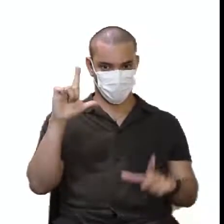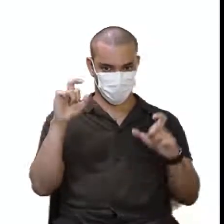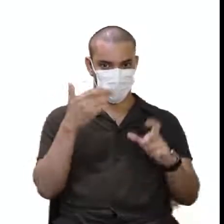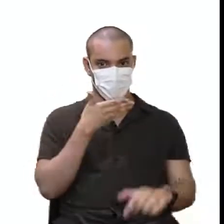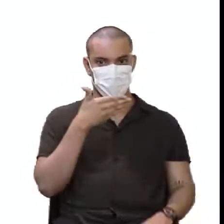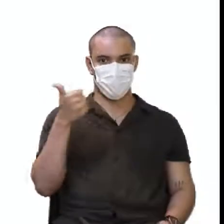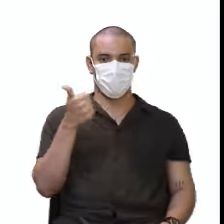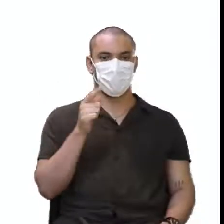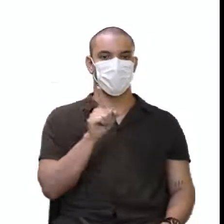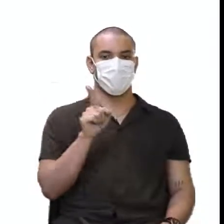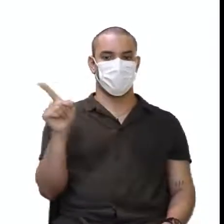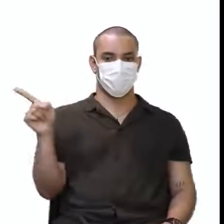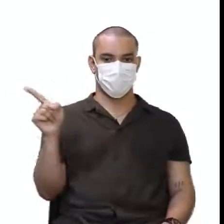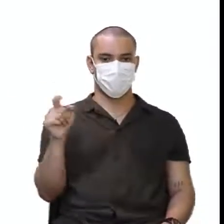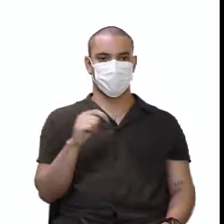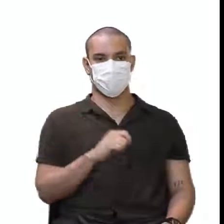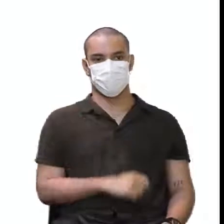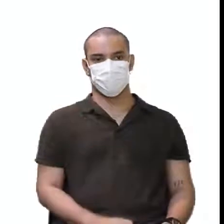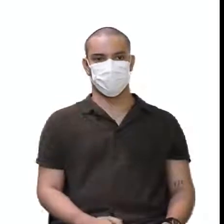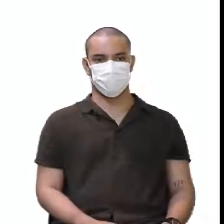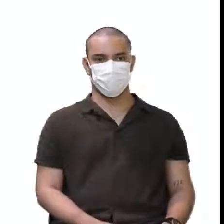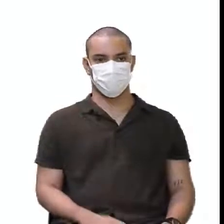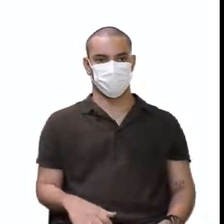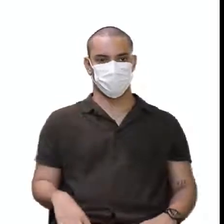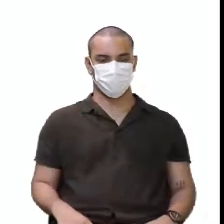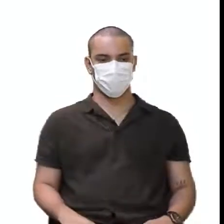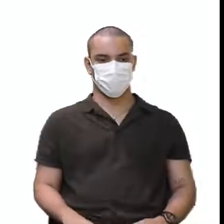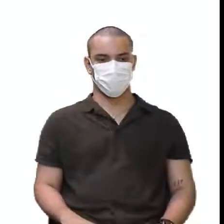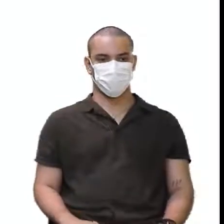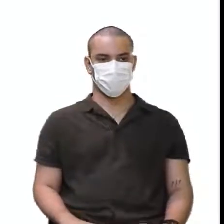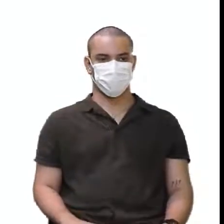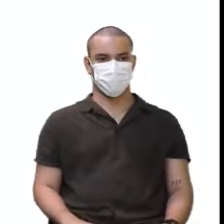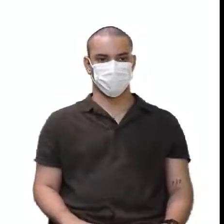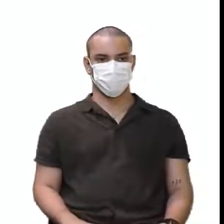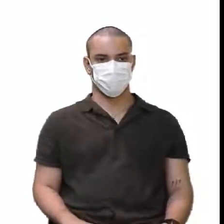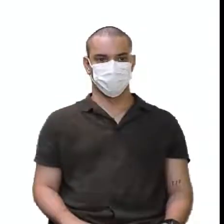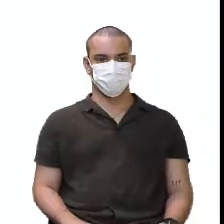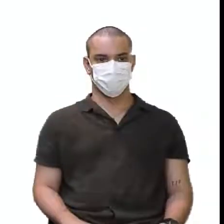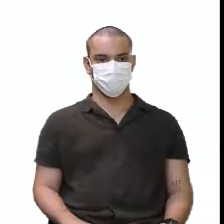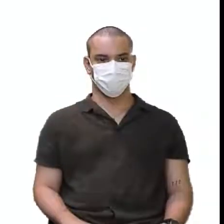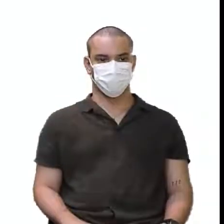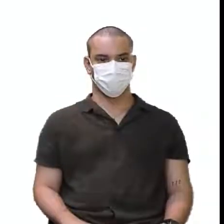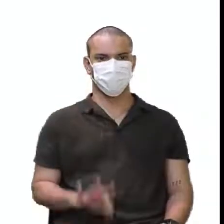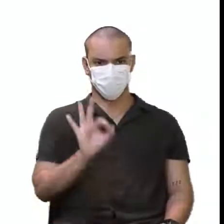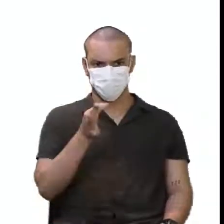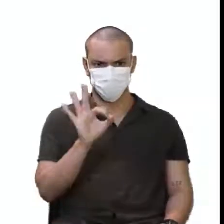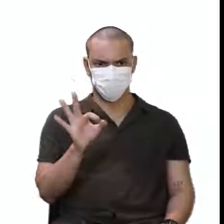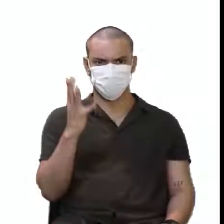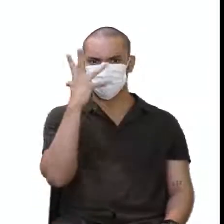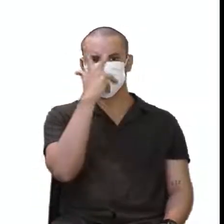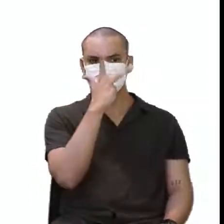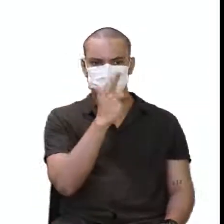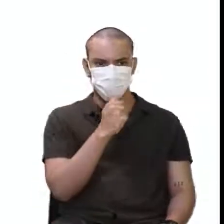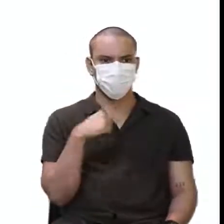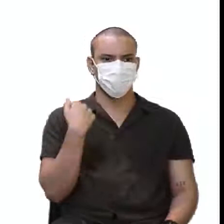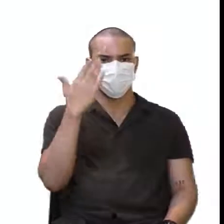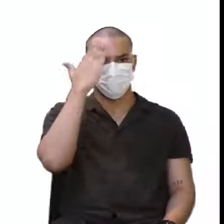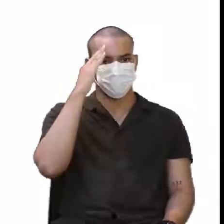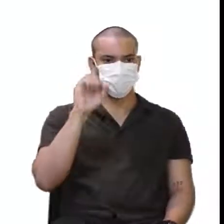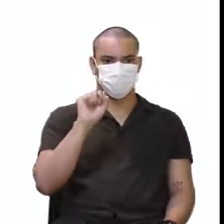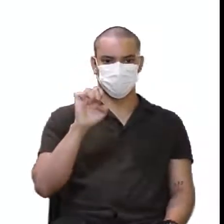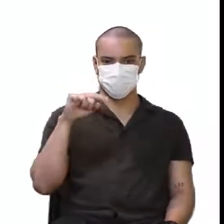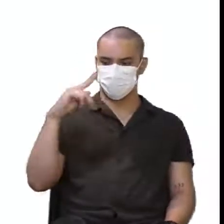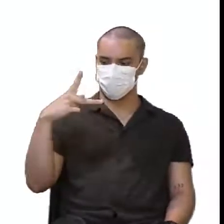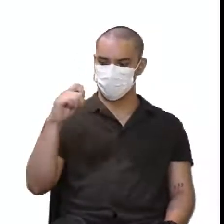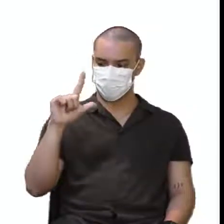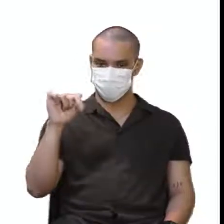lá. Tranquilo, olha só que beleza. As sépulas, tranquilo, lindas, maravilhosas. E aqui,